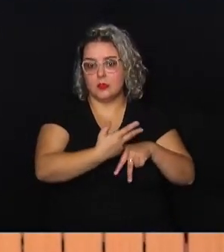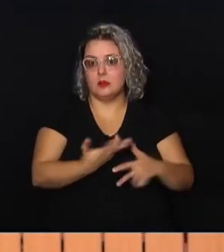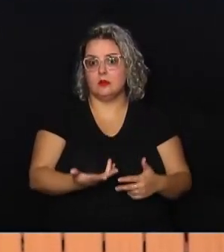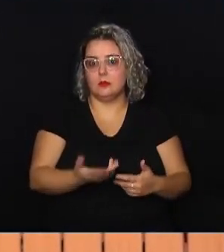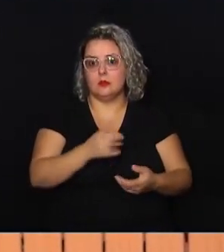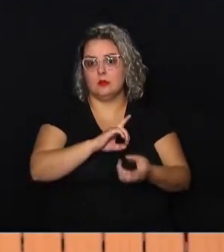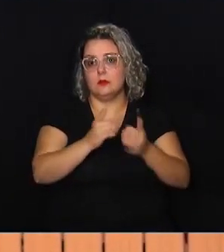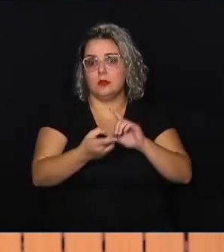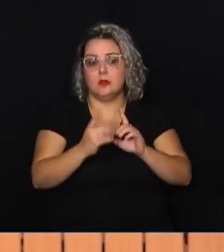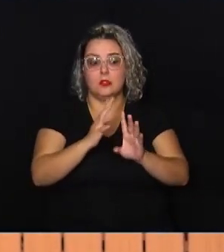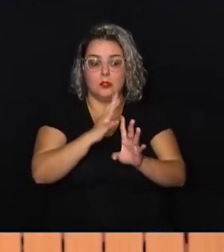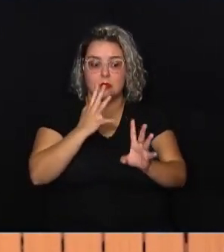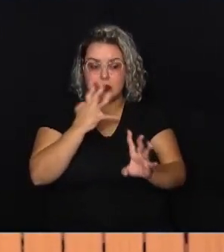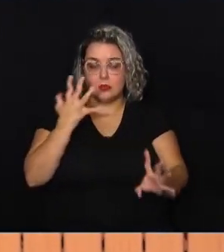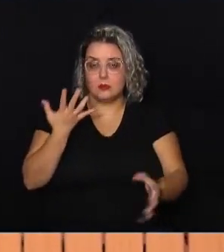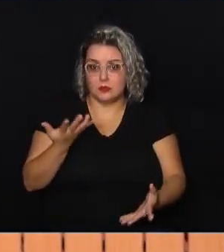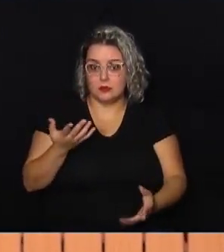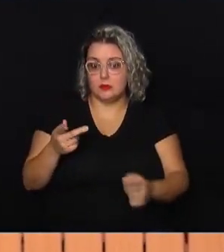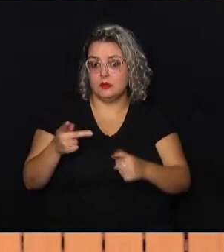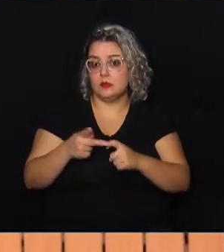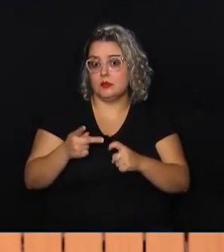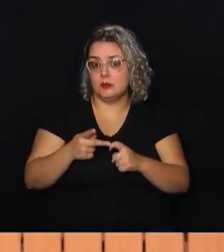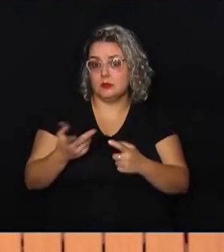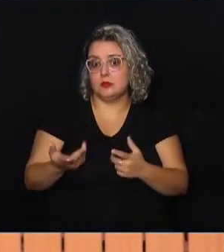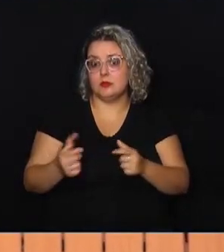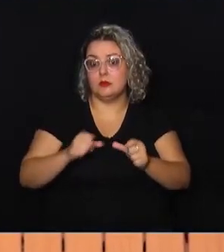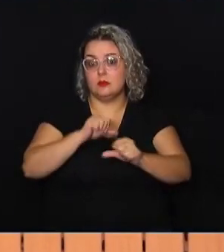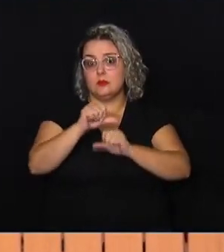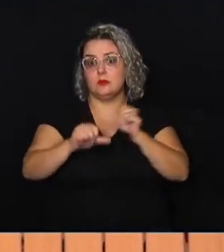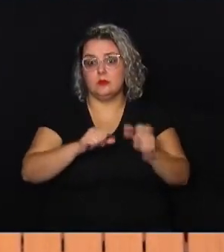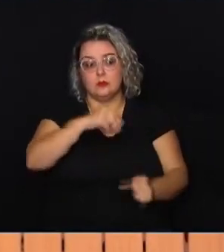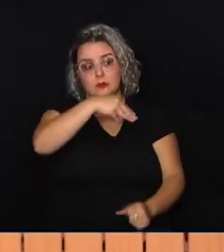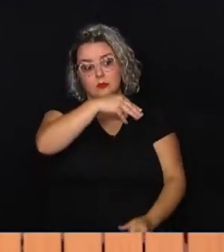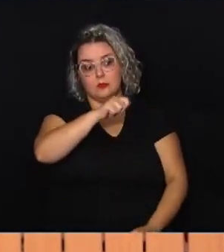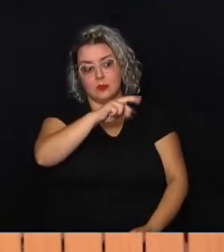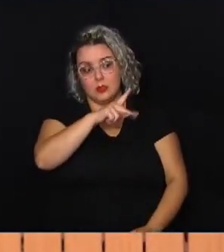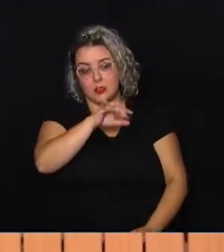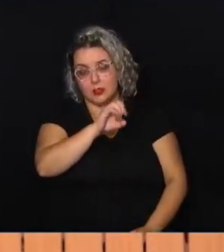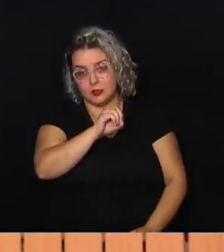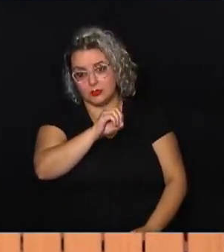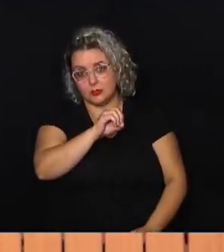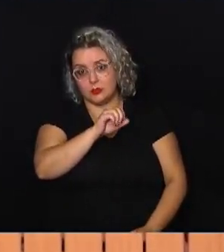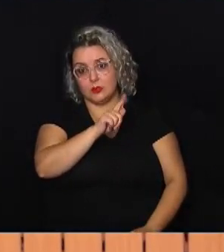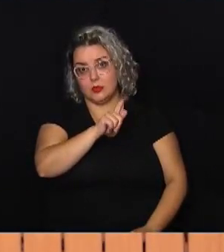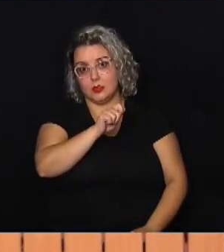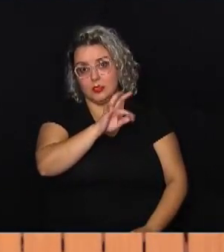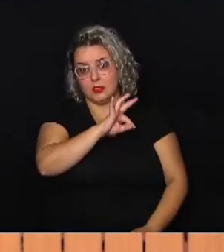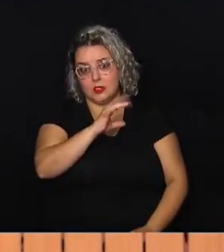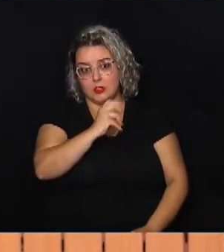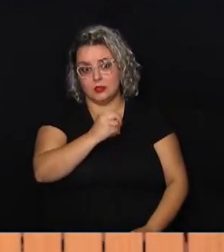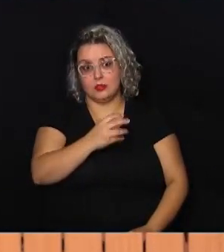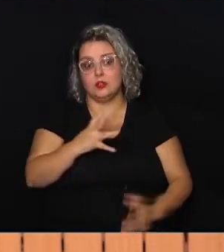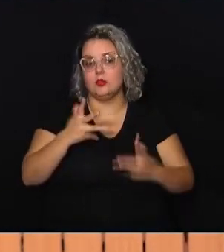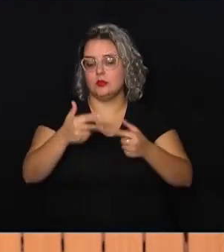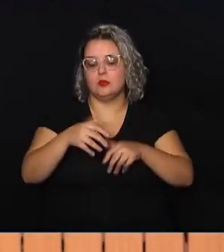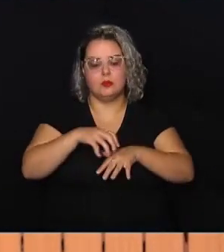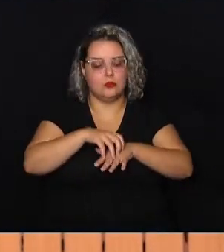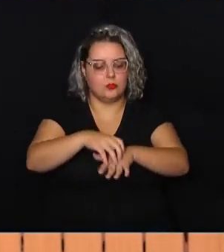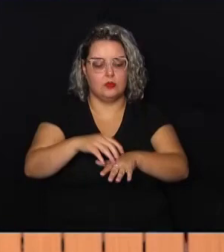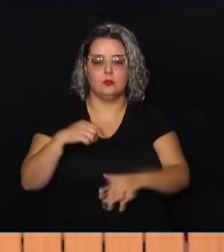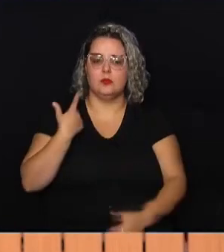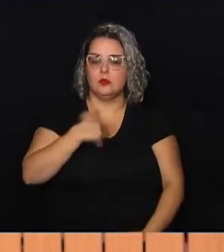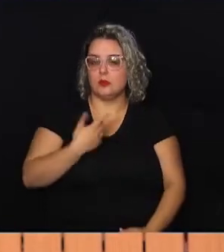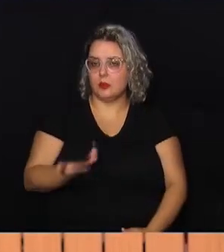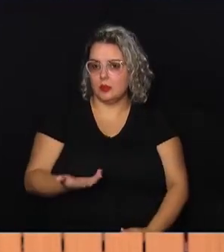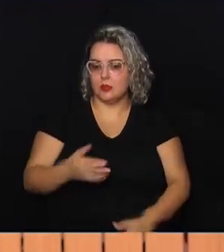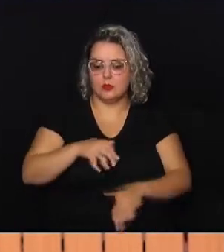as filas. A pediatria, mudando para o Mário Gatinho, todo o transporte é feito pela rede interna nossa. Então, chegou um